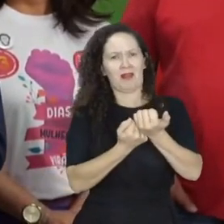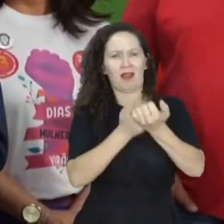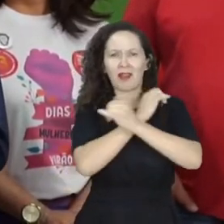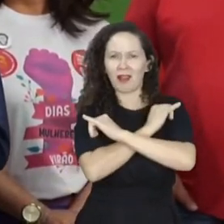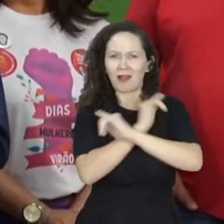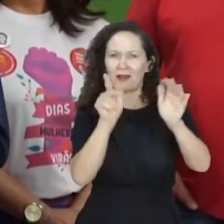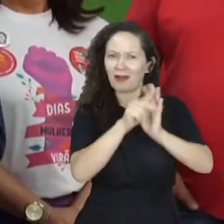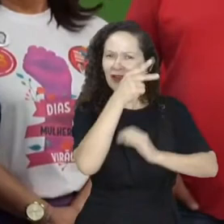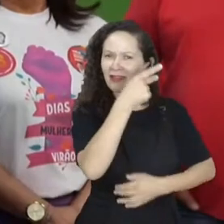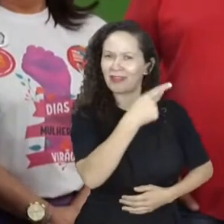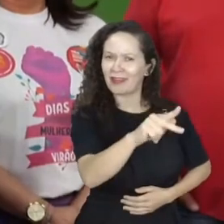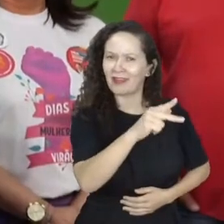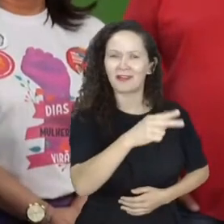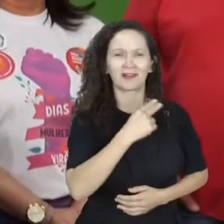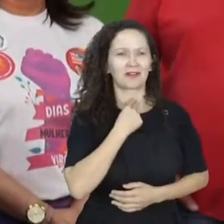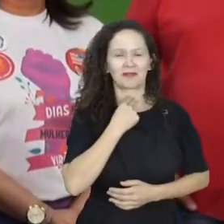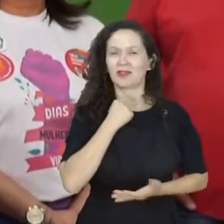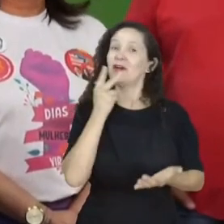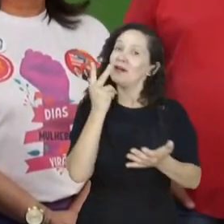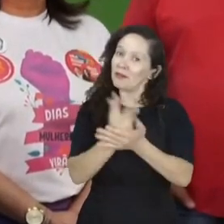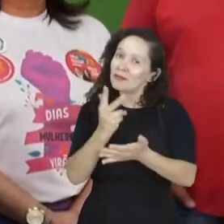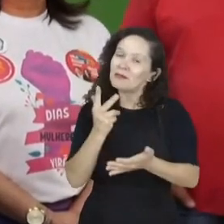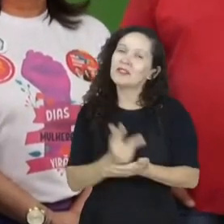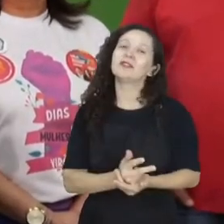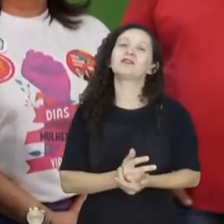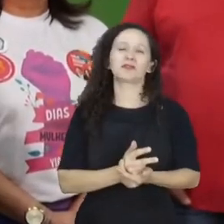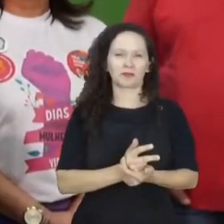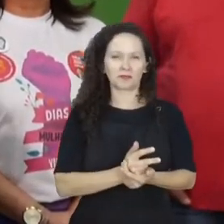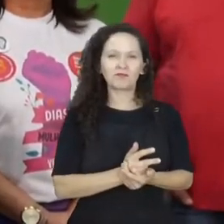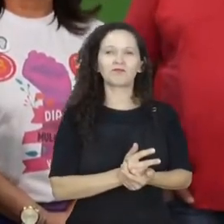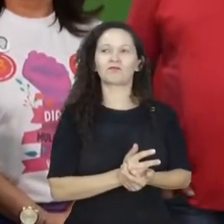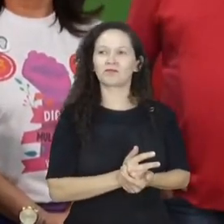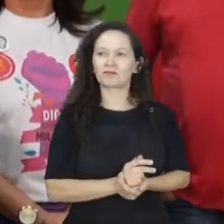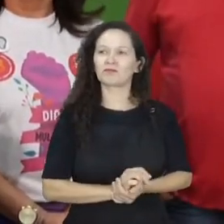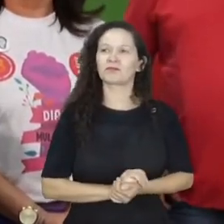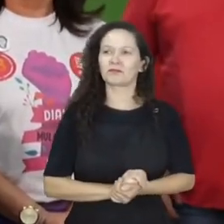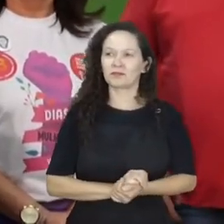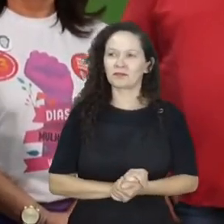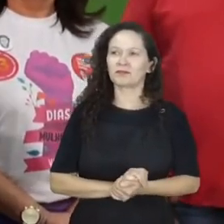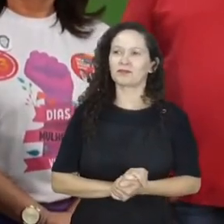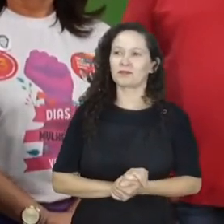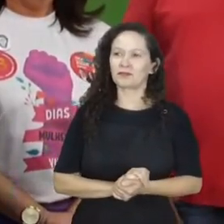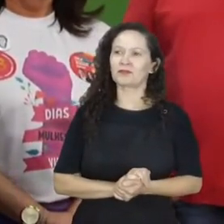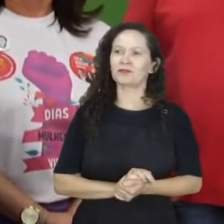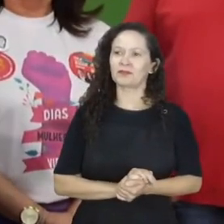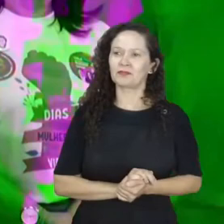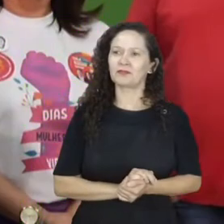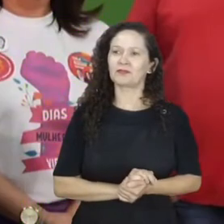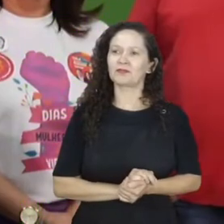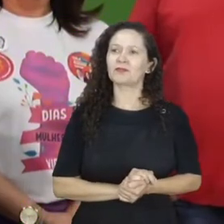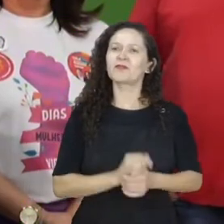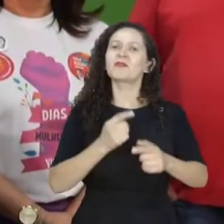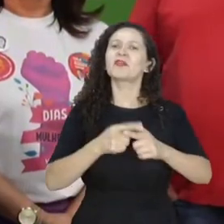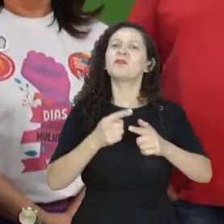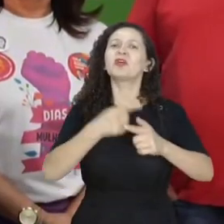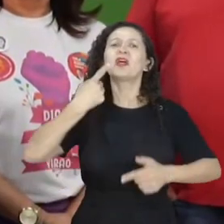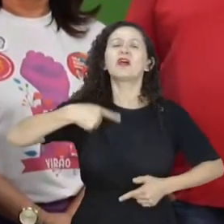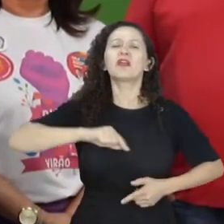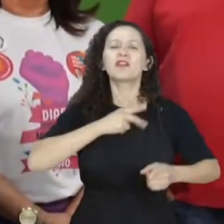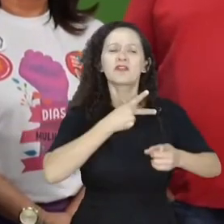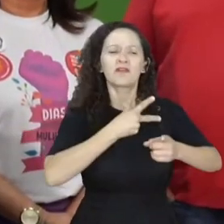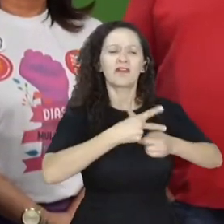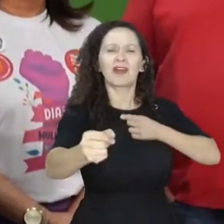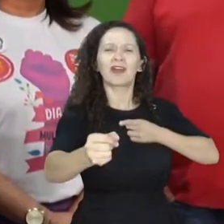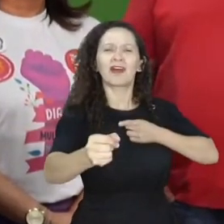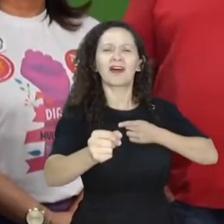campanha. Mesmo assim, nós vamos ganhar eleições. E por que que nós vamos ganhar? Porque o